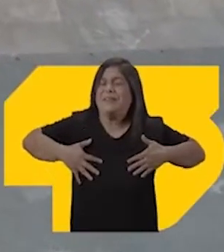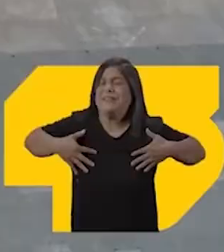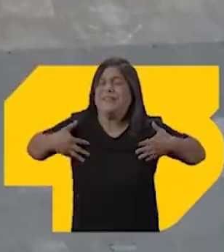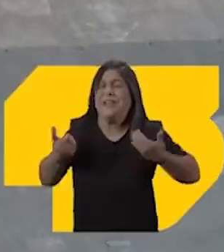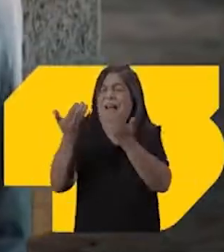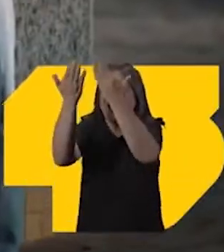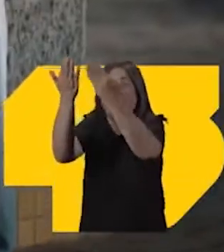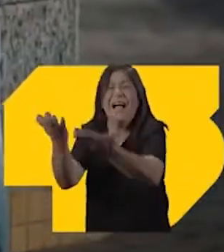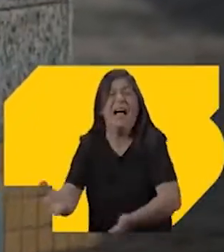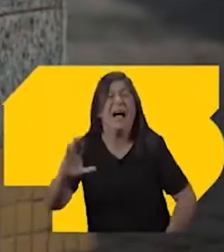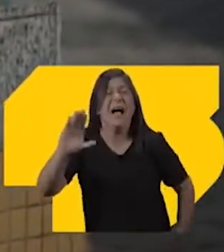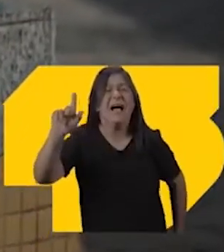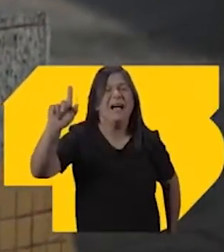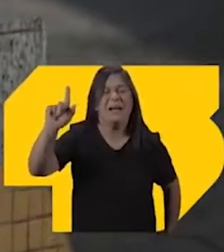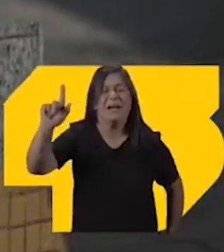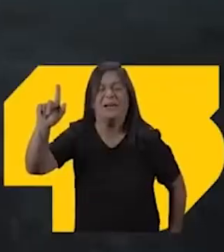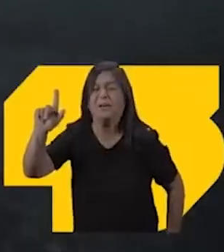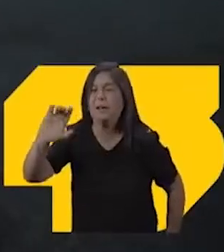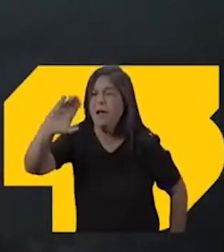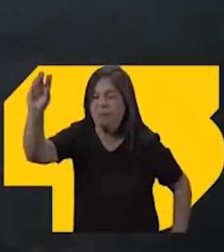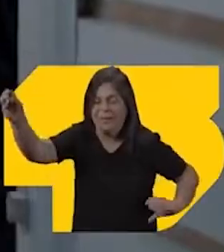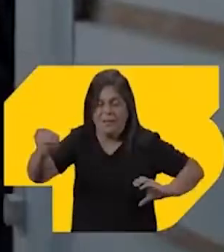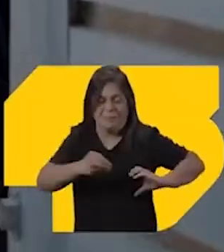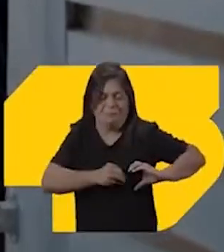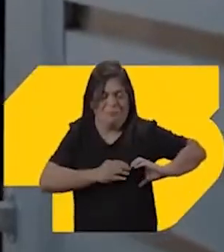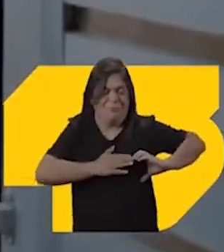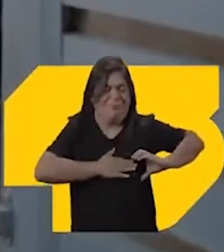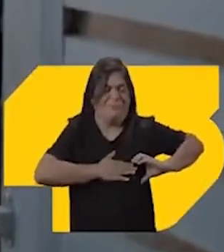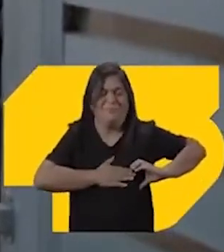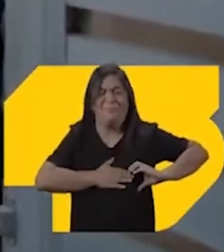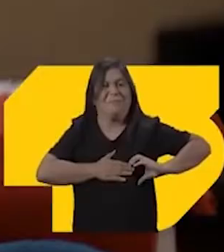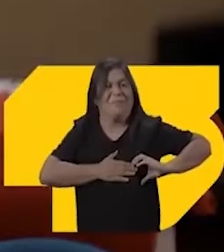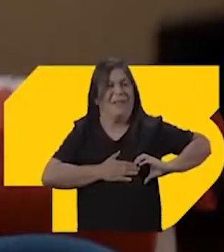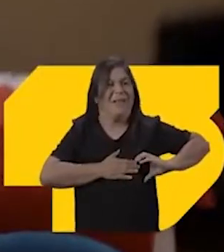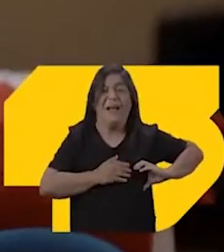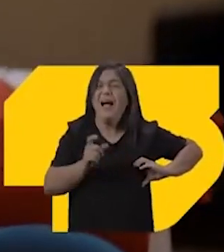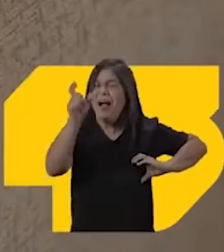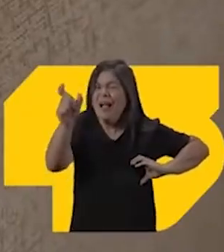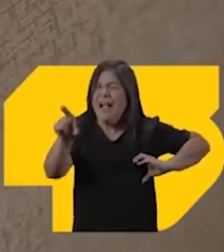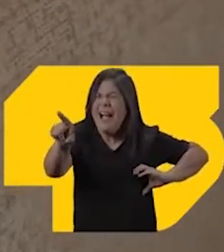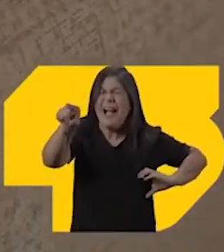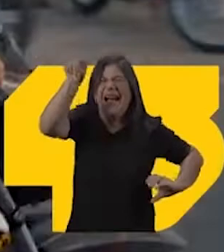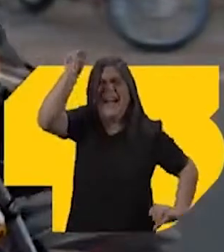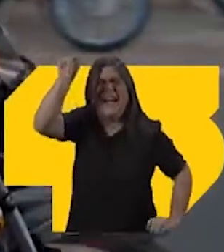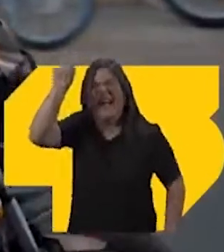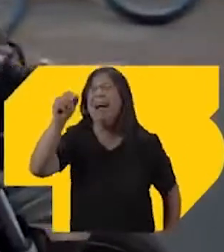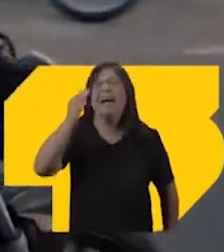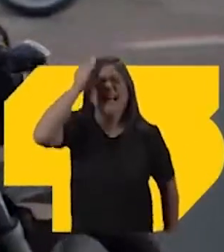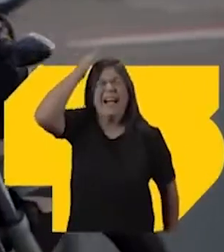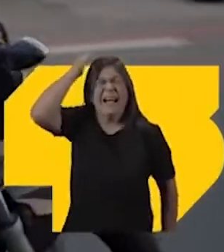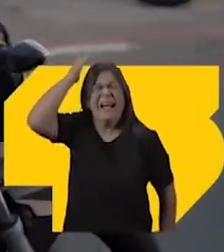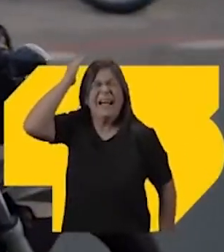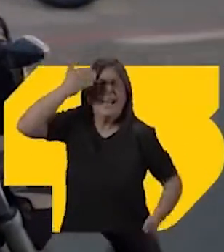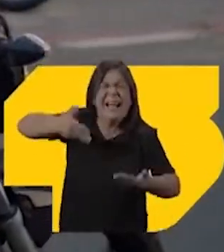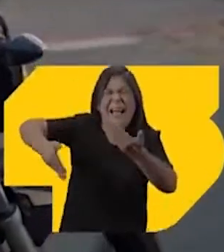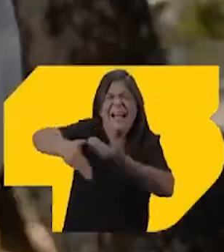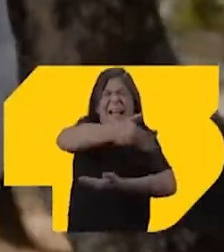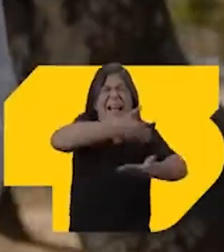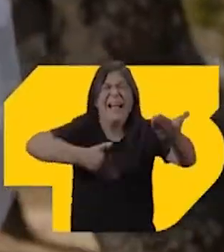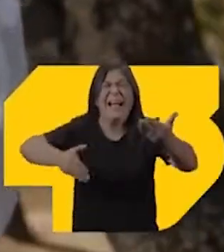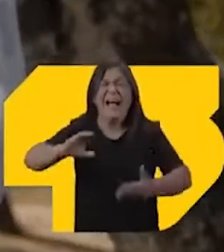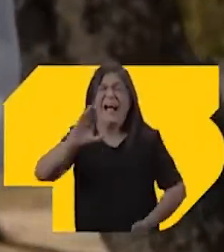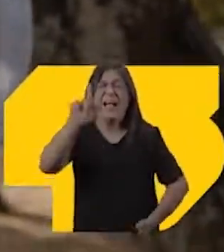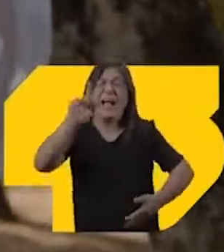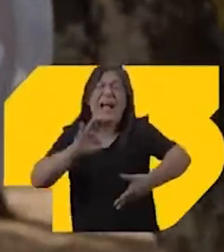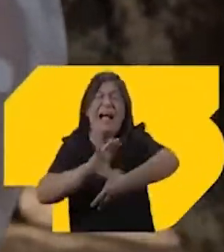meu orgulho de cidade. Levantar o nome desse filho seu, Pedro. Campina tá com Pedro, Pedro